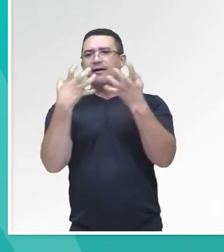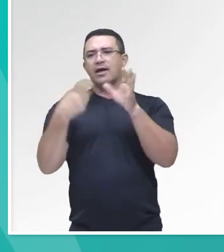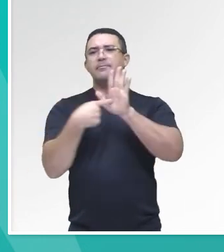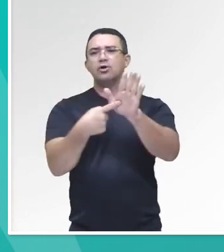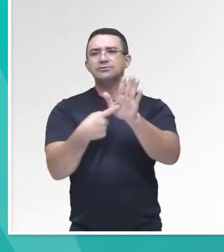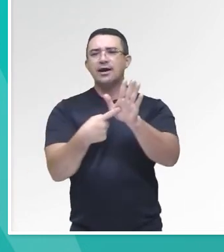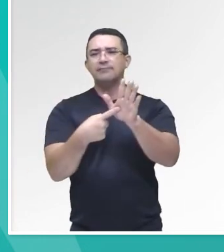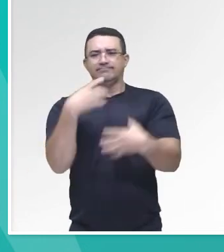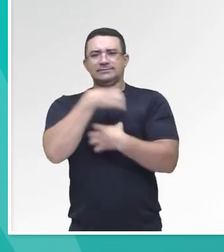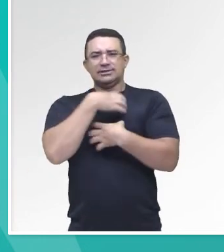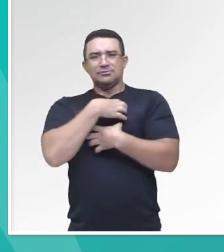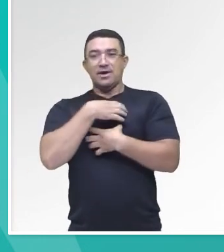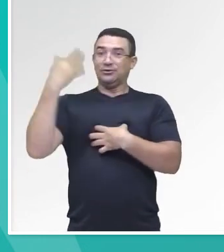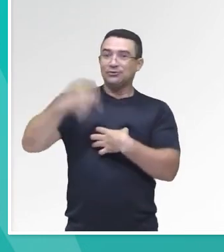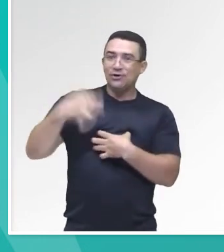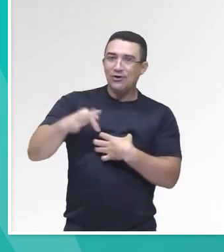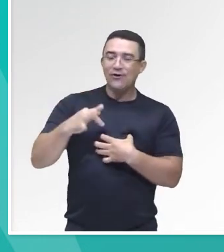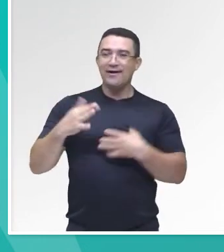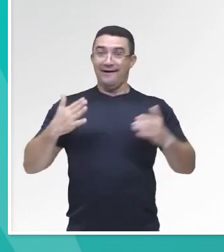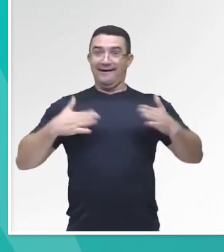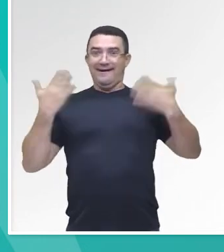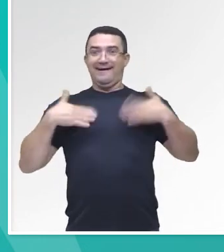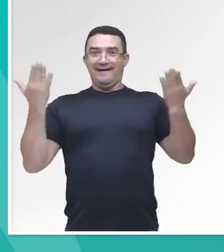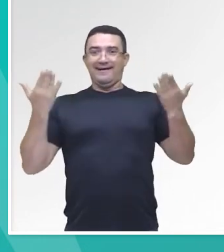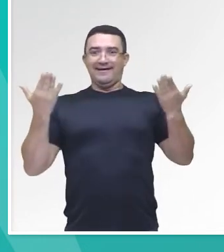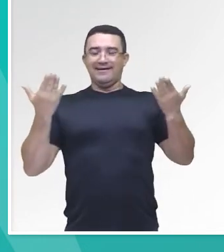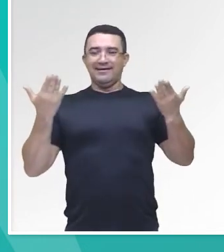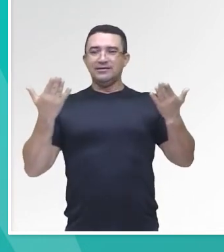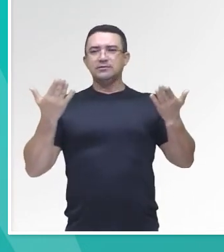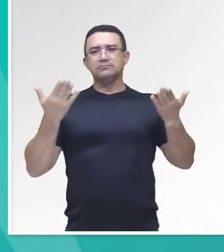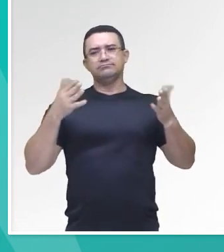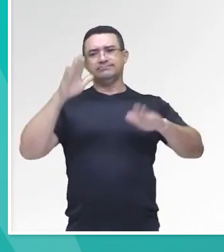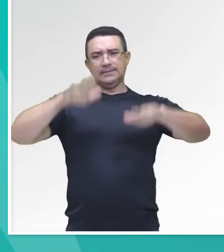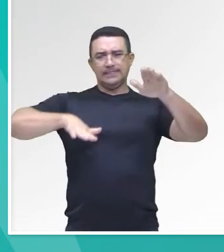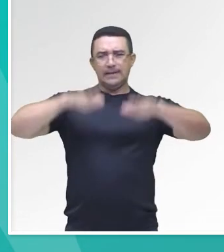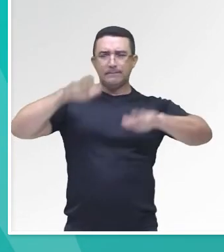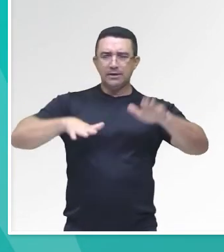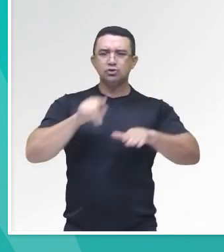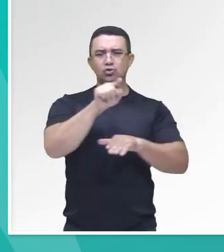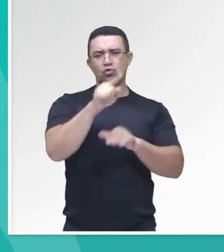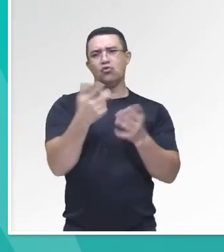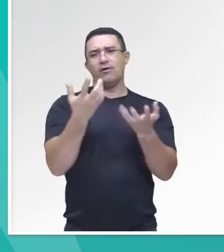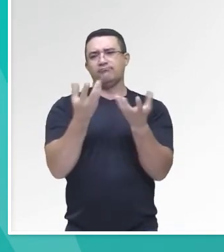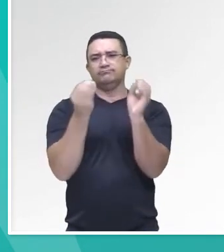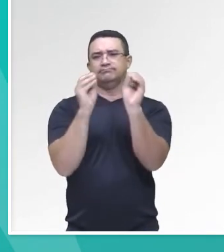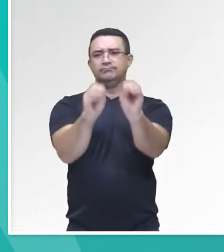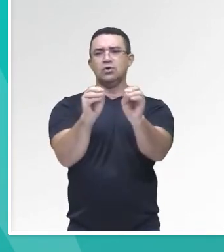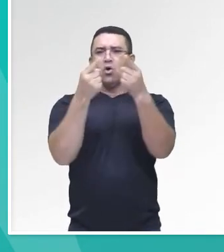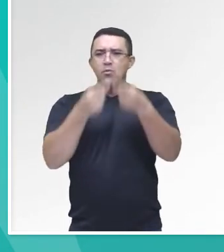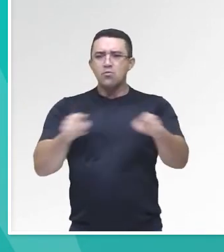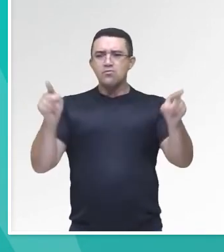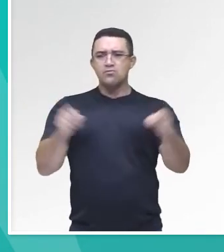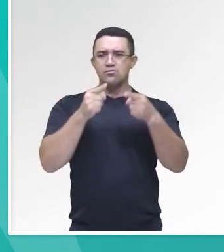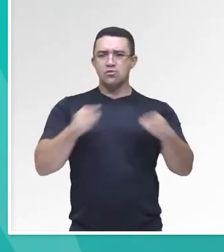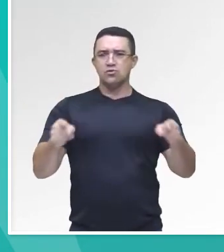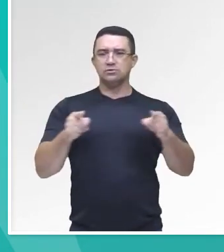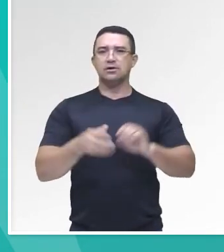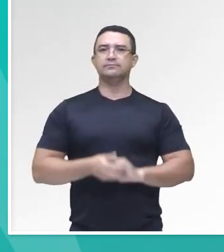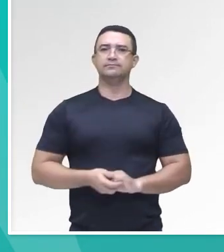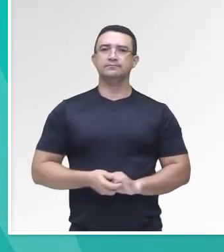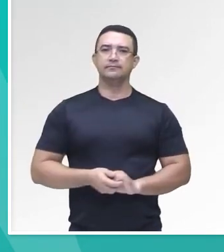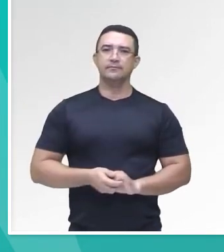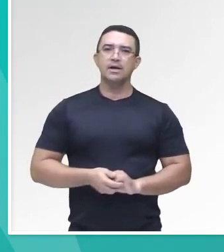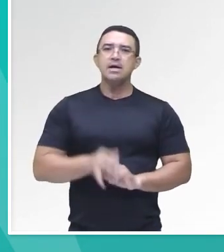alegria, depende do que você quer colocar, né, nessa sua música, por exemplo. No próprio título, né,